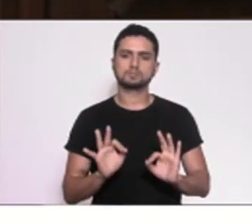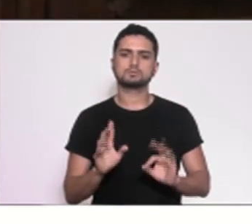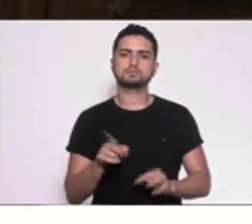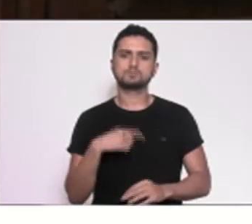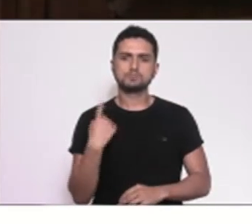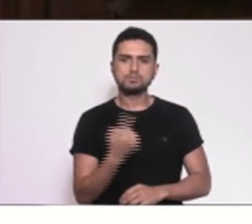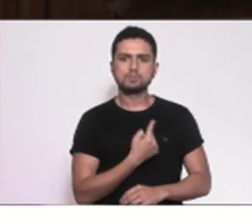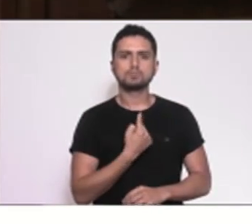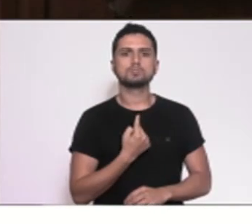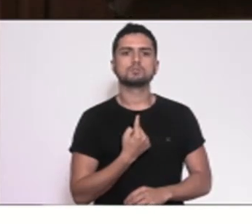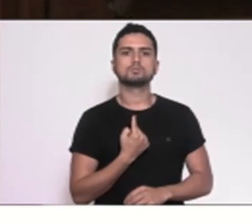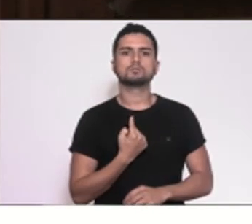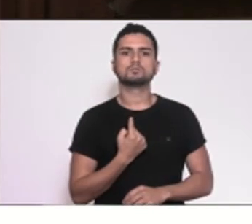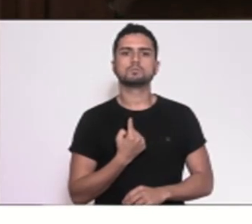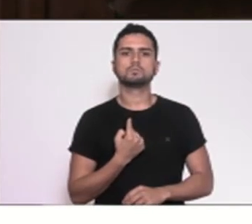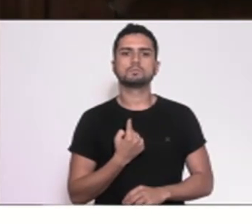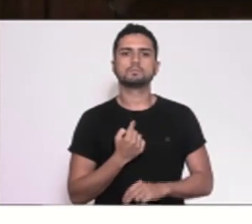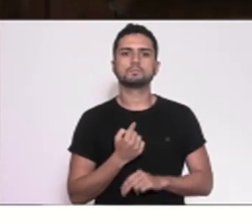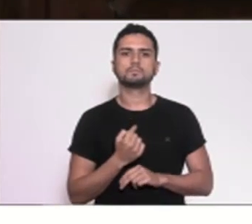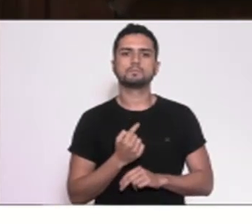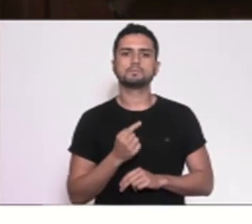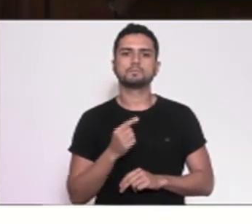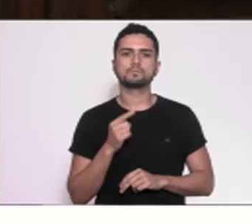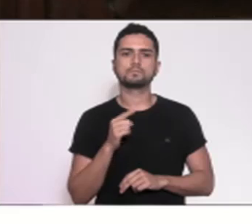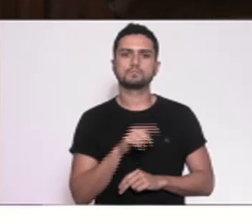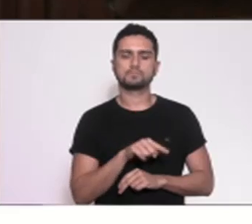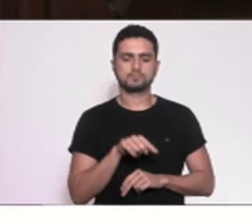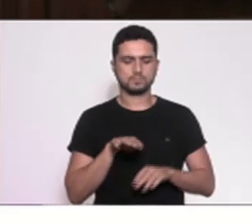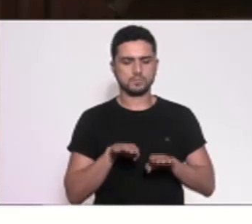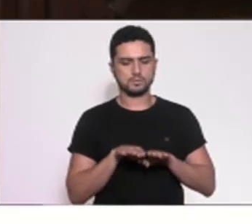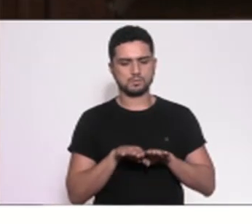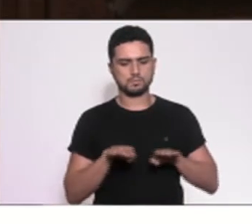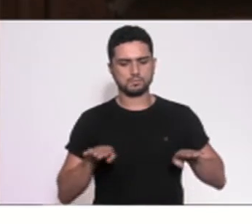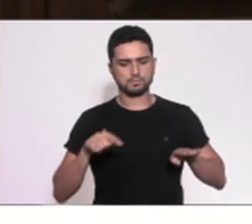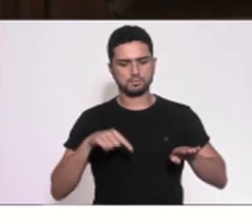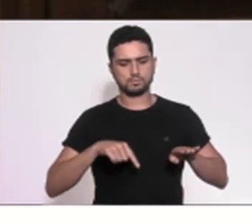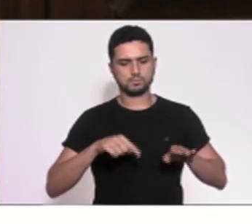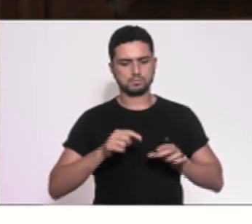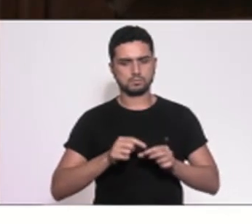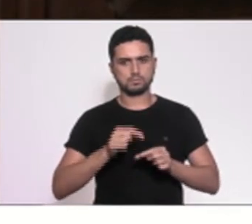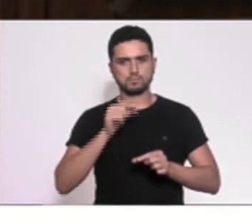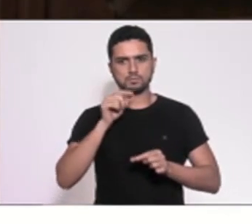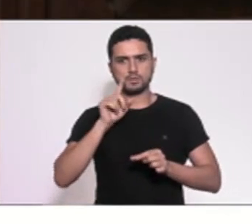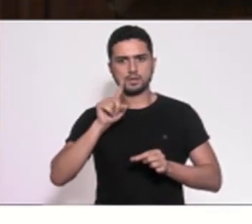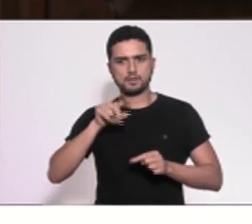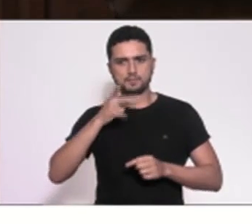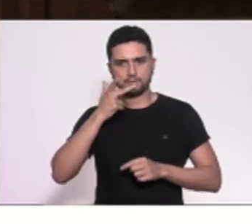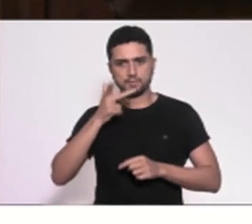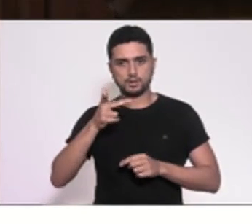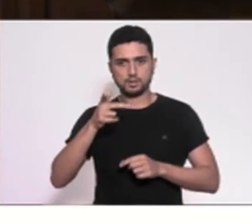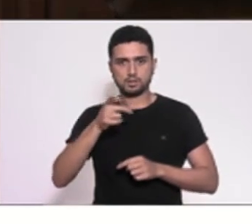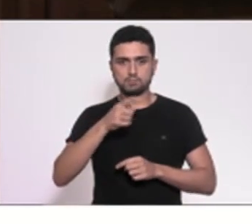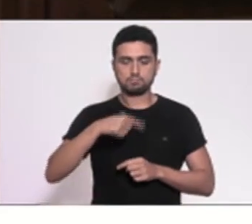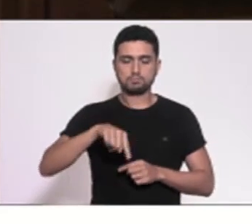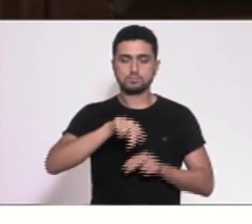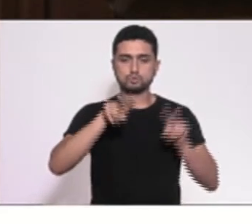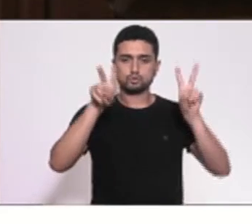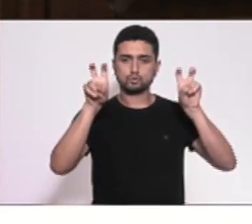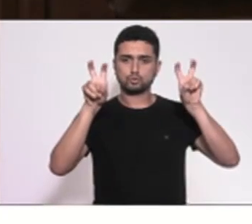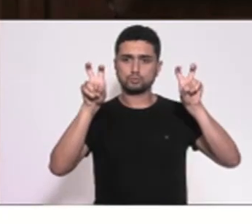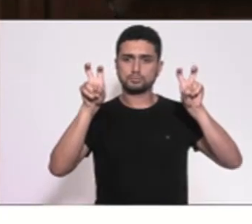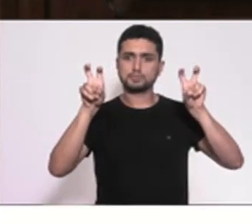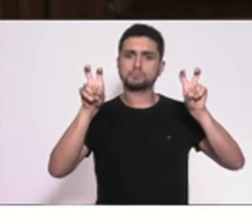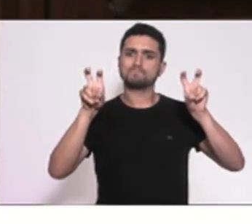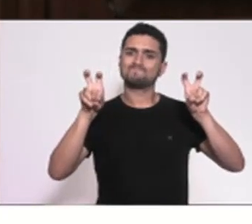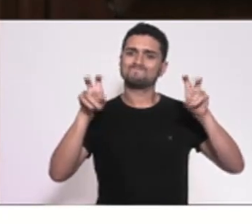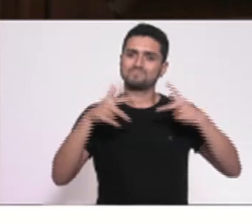se apropriar desse púlpito é falar do que impacta, na verdade, a vida